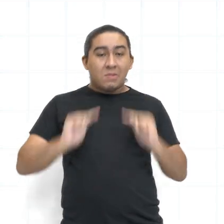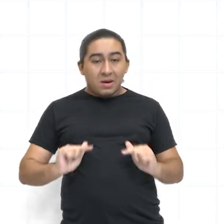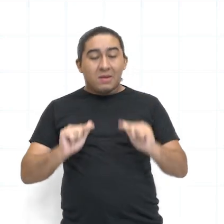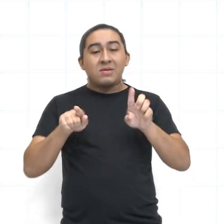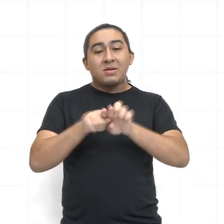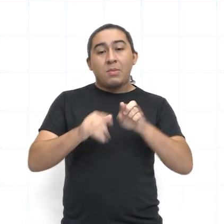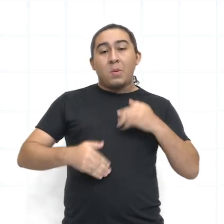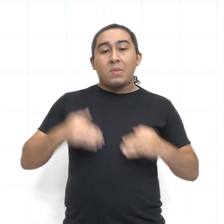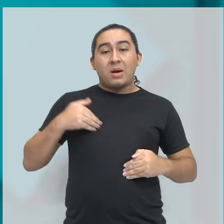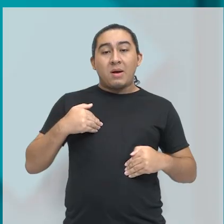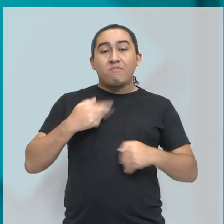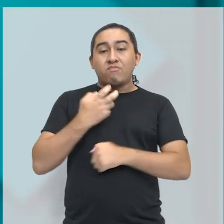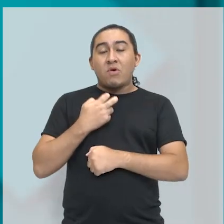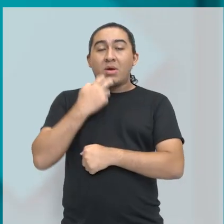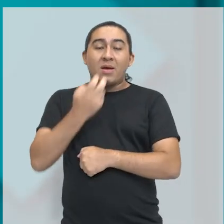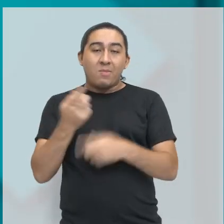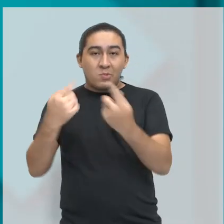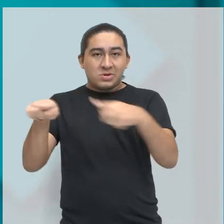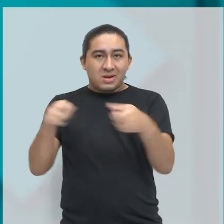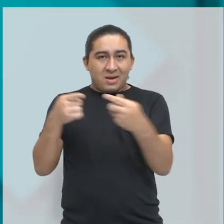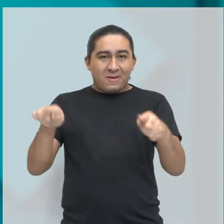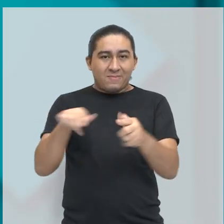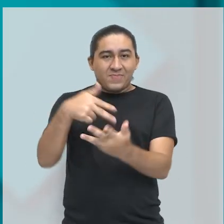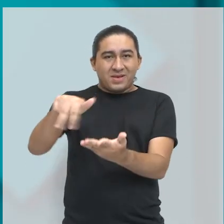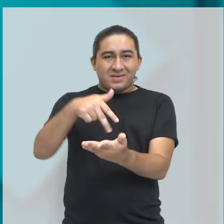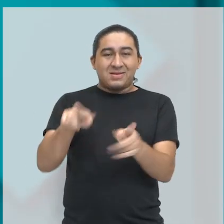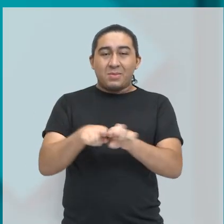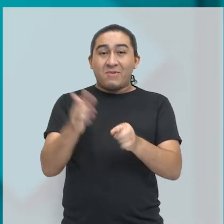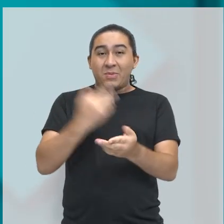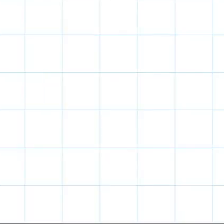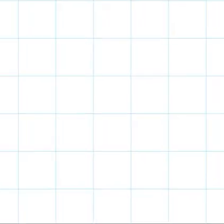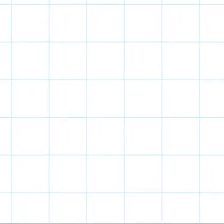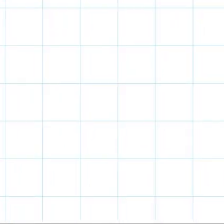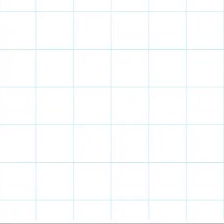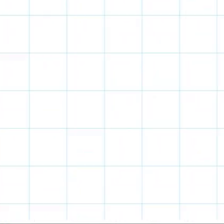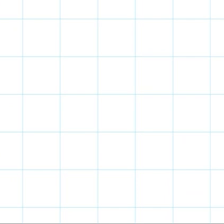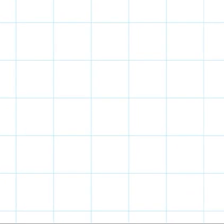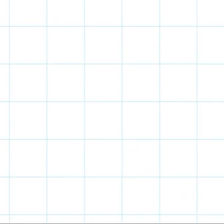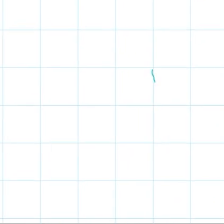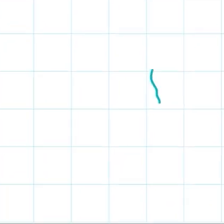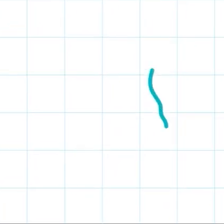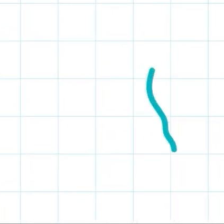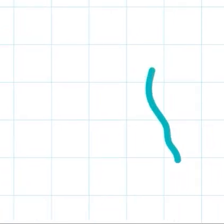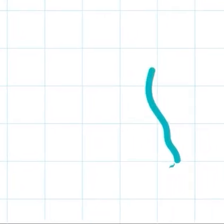e coreográfica. E vamos iniciar essa aula.